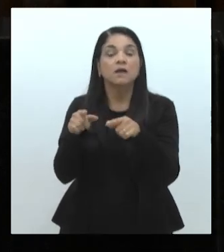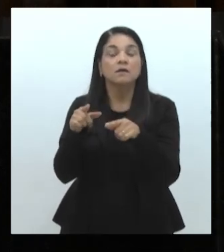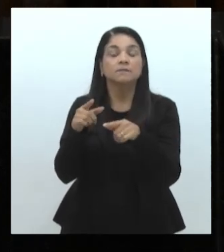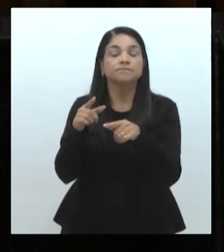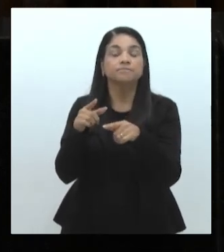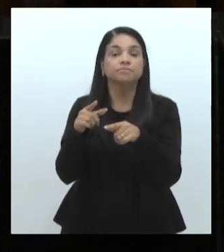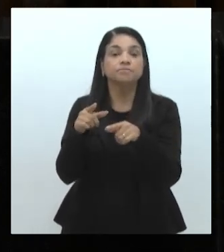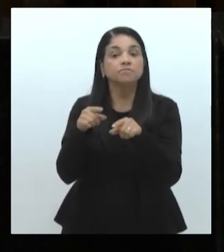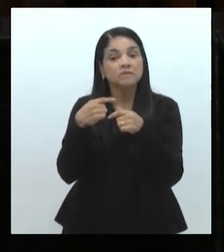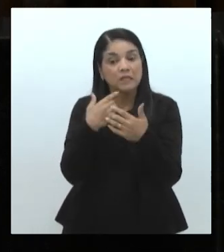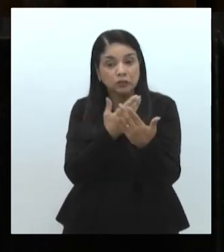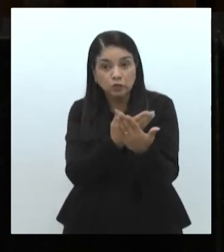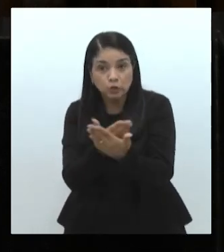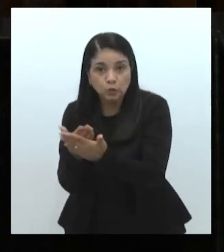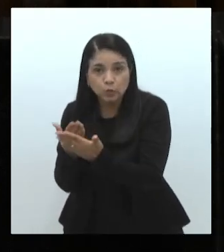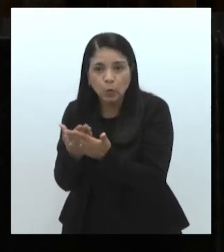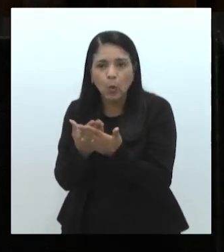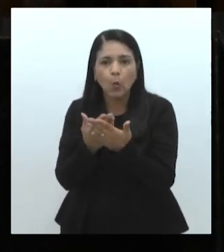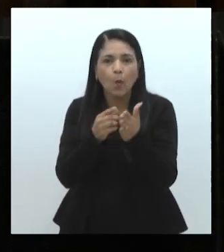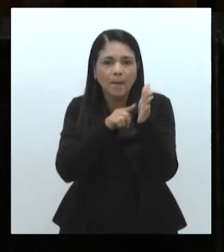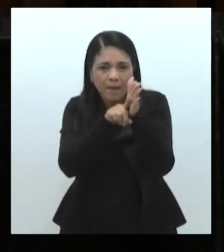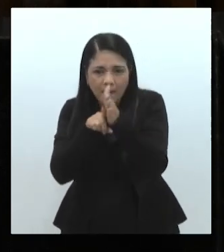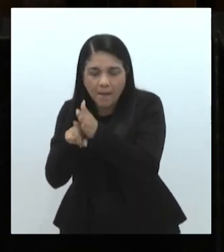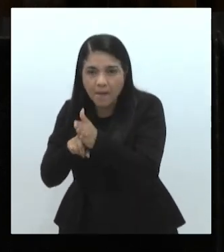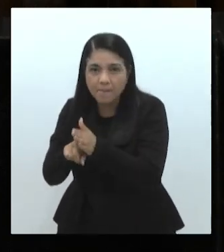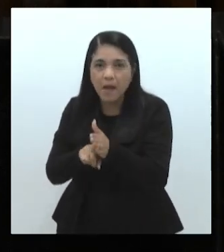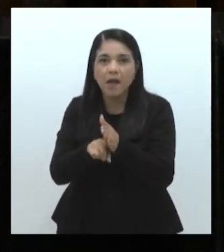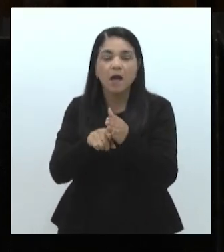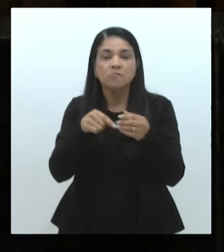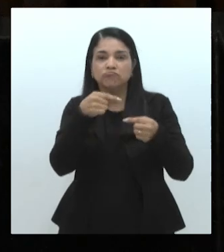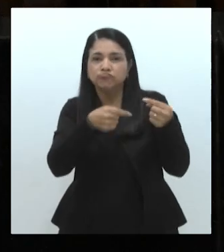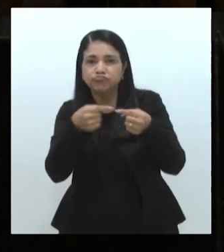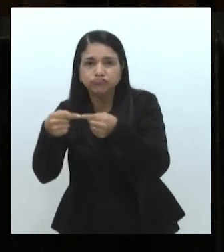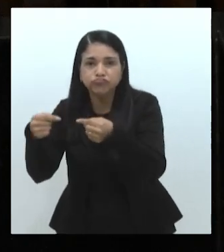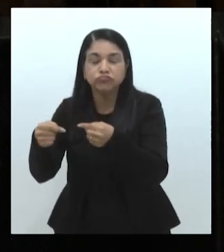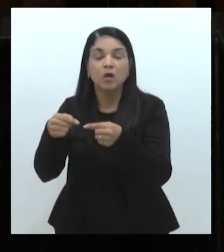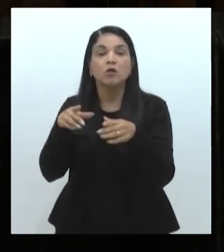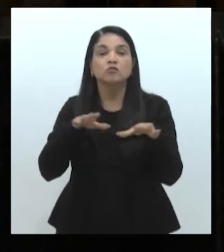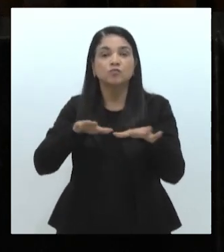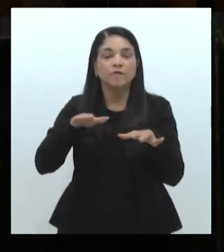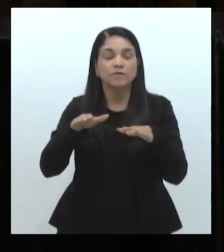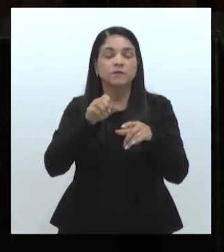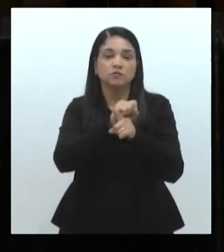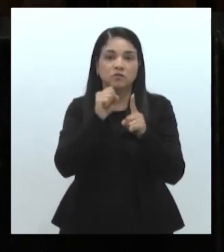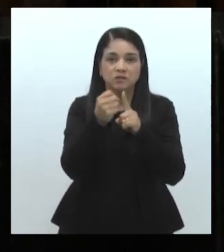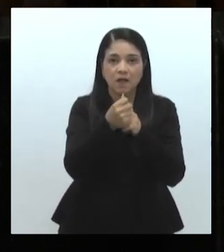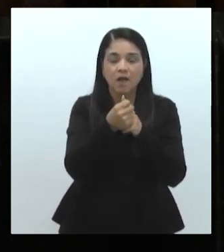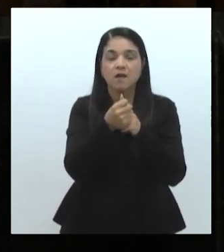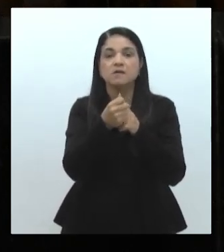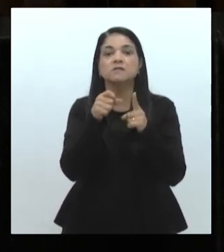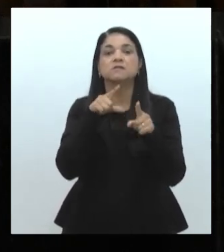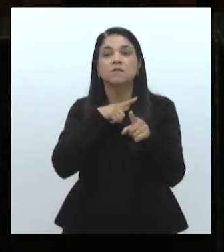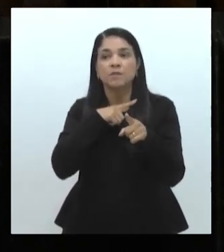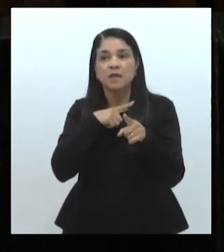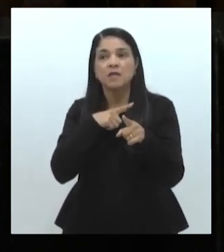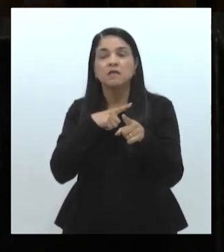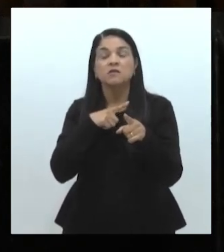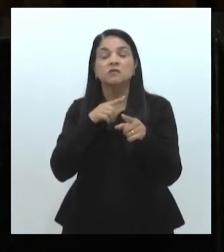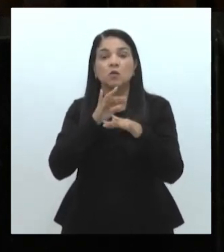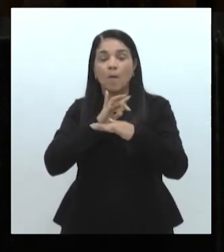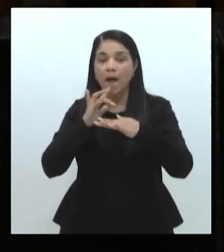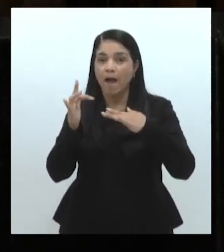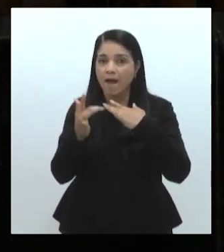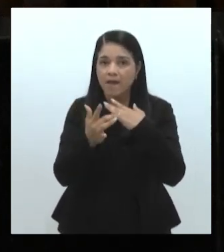Então a gente estudou isso. Eu agradeço muito a minha equipe, agradeço muito aos movimentos sociais que compõem a rede da nossa frente parlamentar. A gente criou uma rede